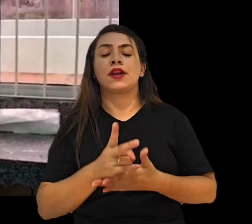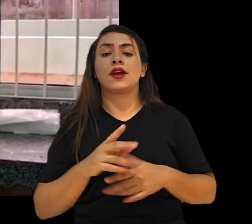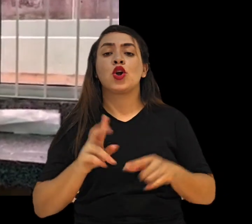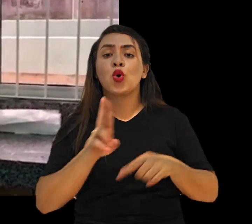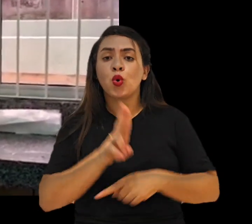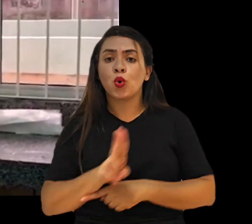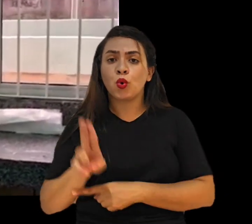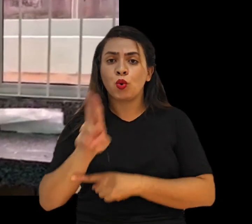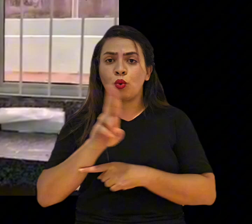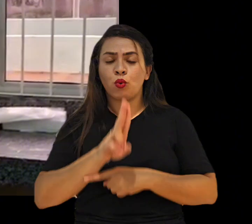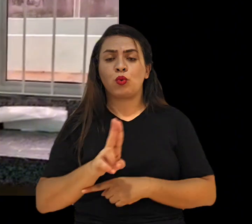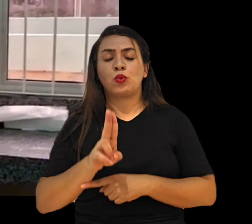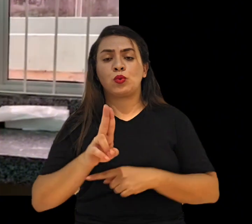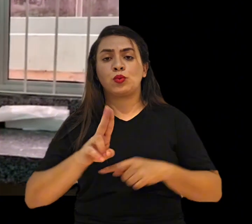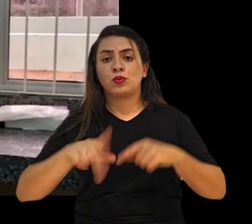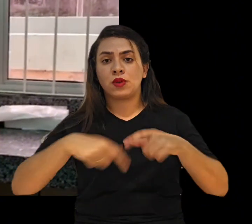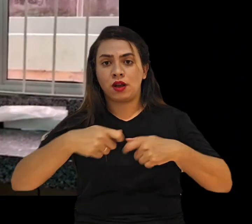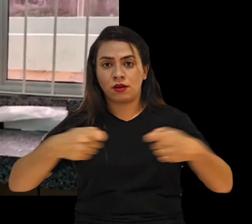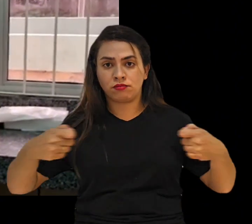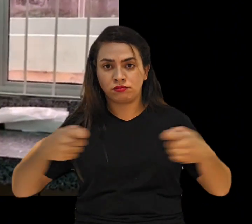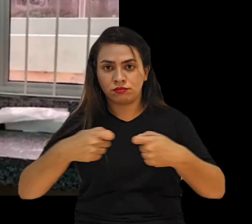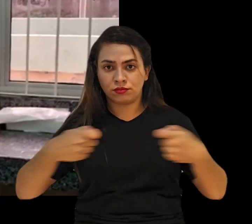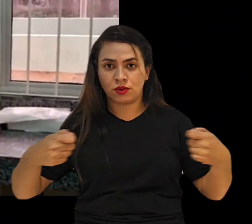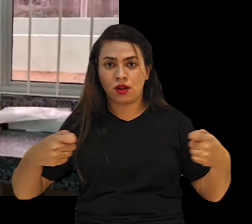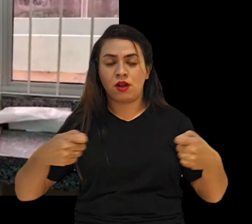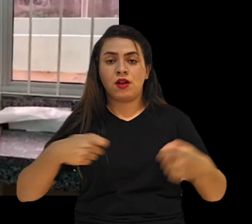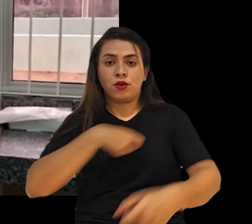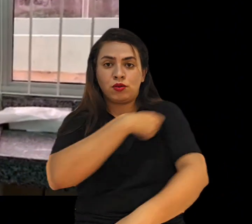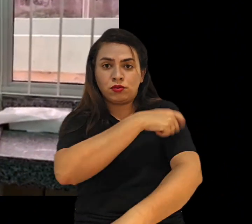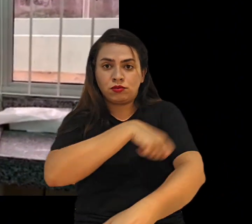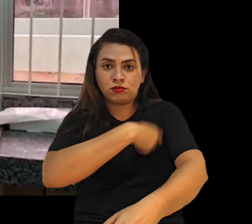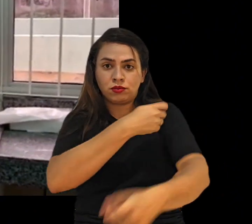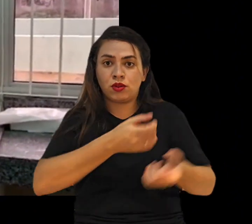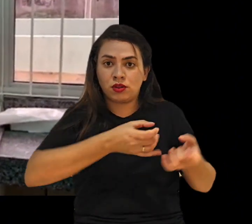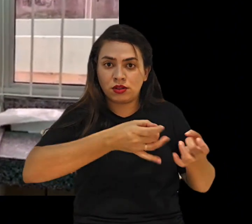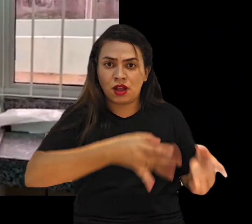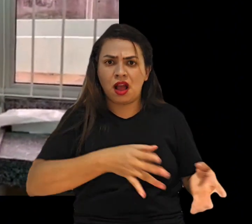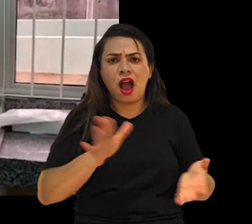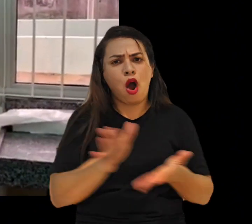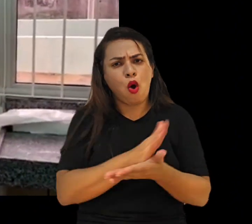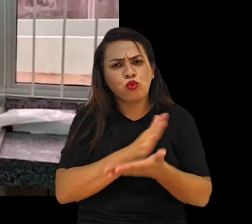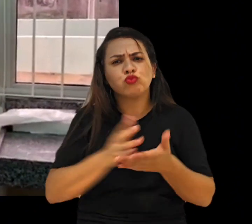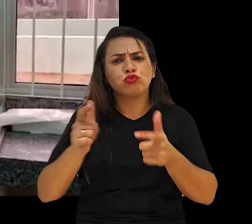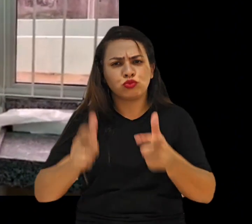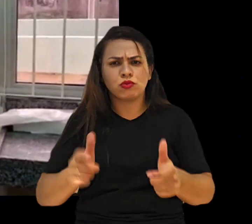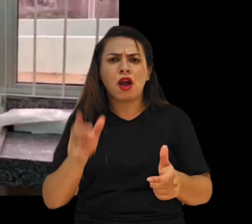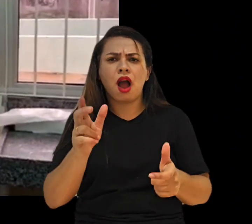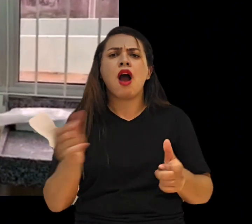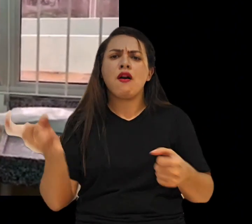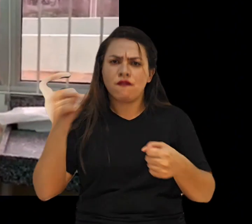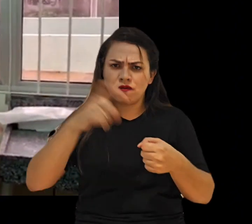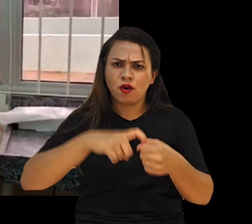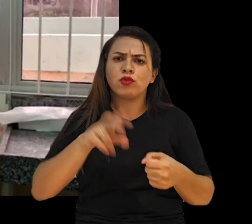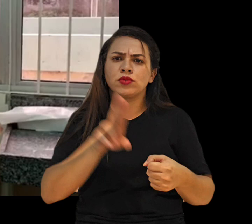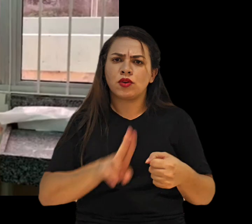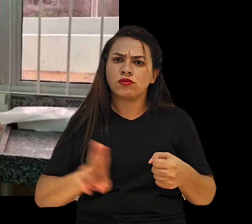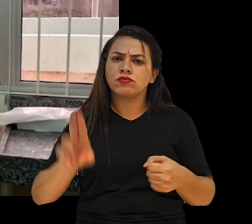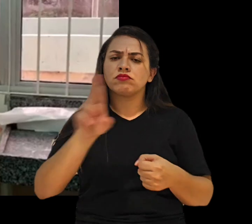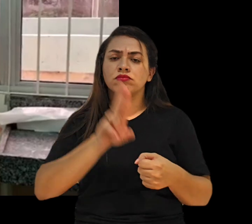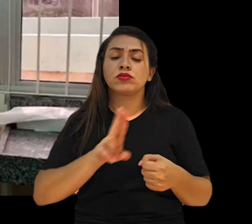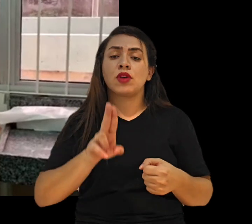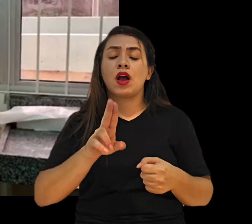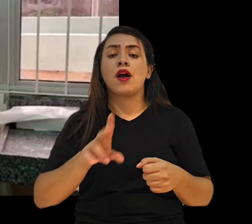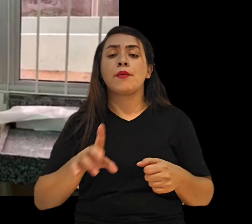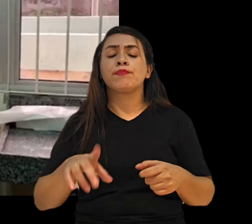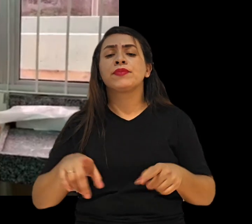garrote, tá? Que pode ser ele descartável, em alguns lugares eles usam descartável. Tem